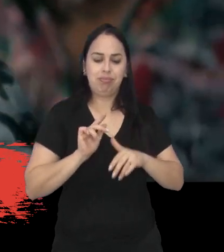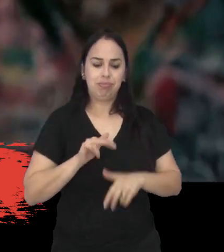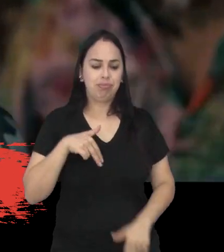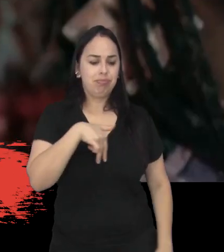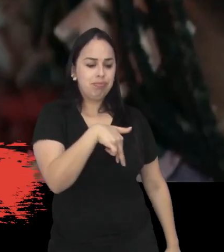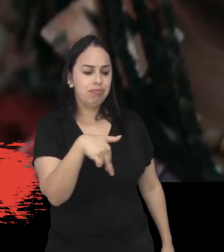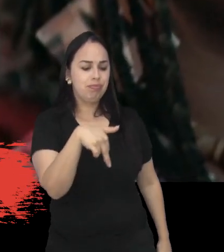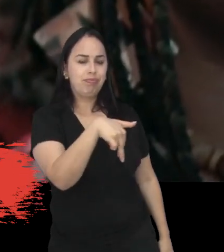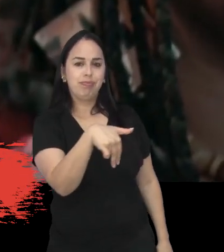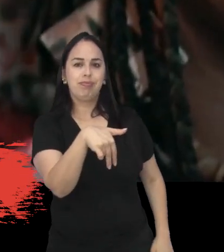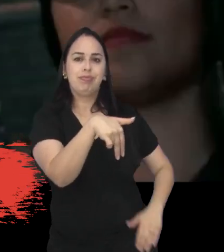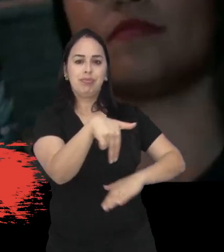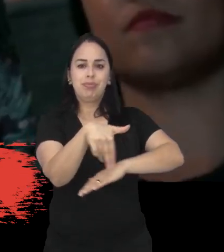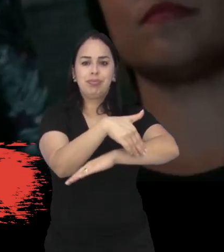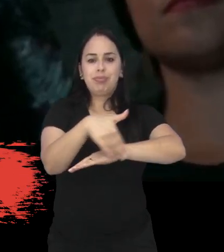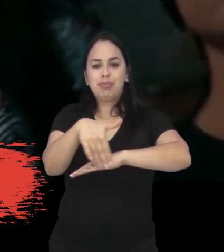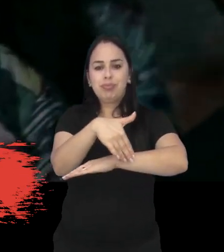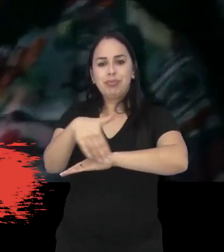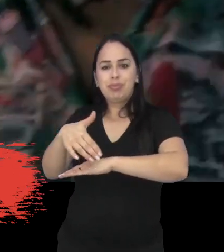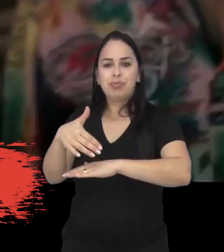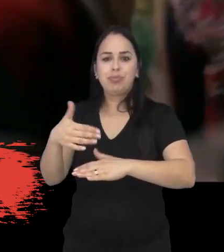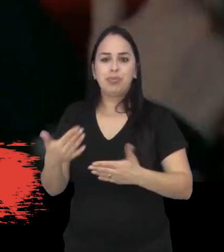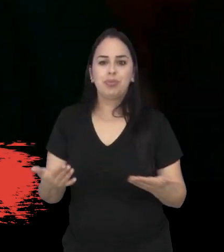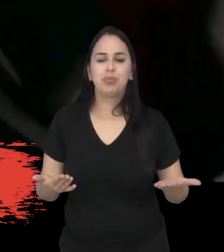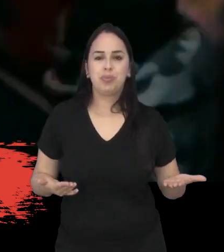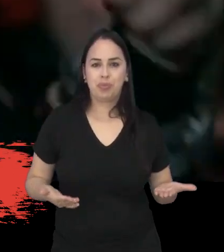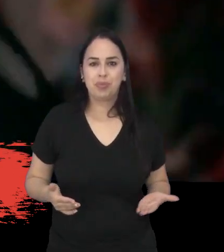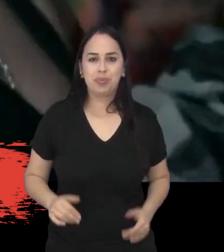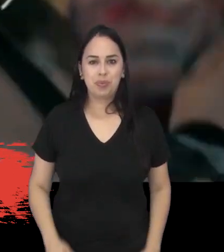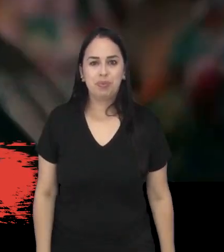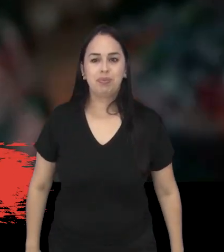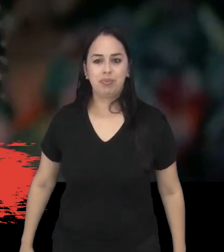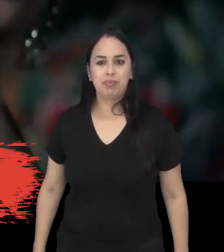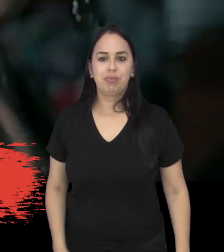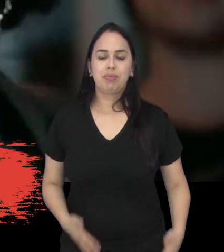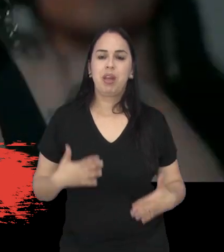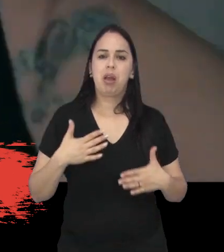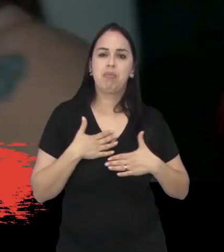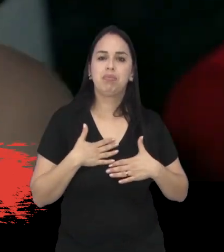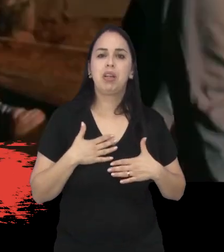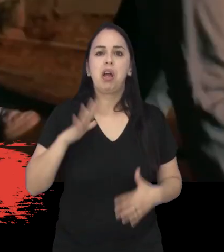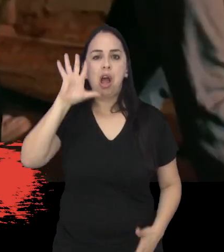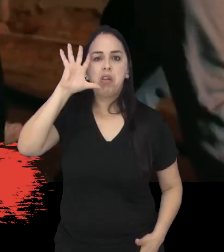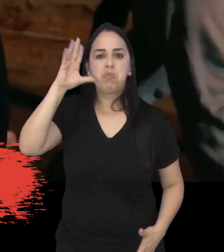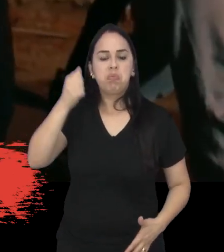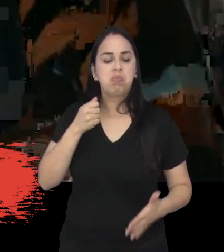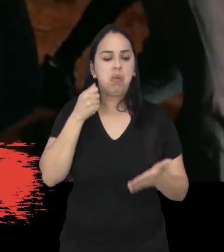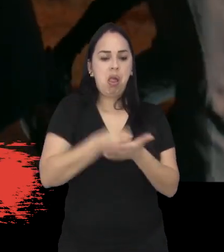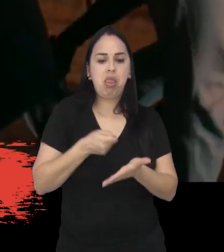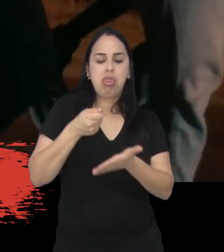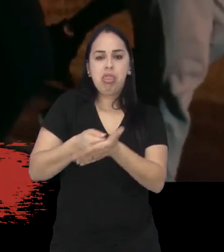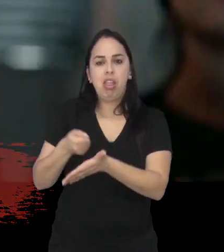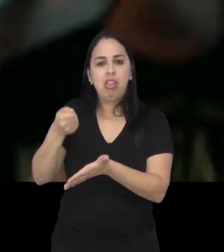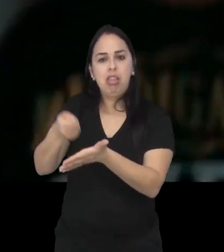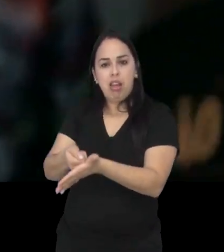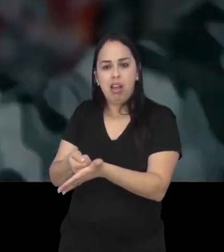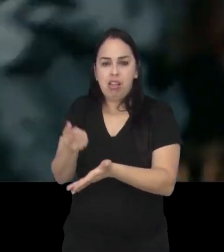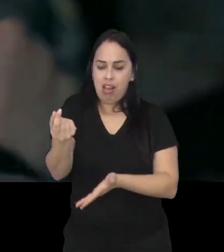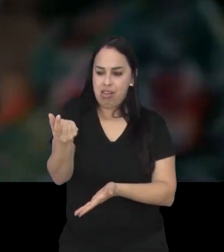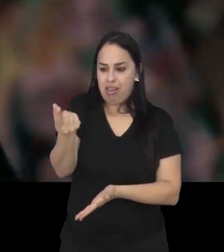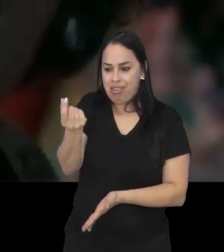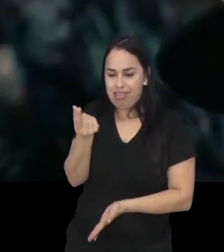companhia as mana que abraça. Tá ligada que é sangue bom e que sua missão não agrada não. Resolveu ganhar o mundão atrás do cifrão